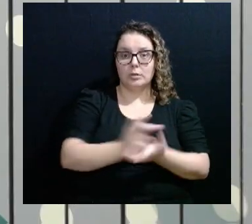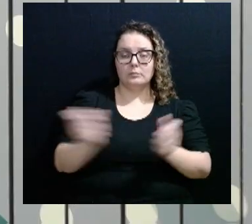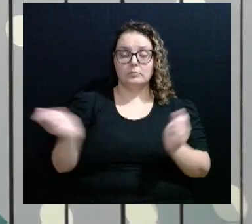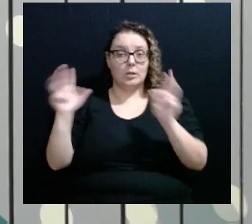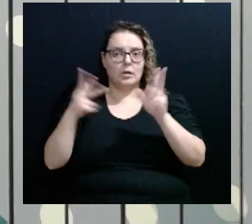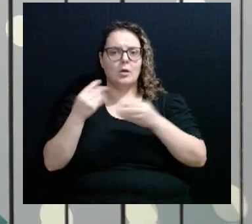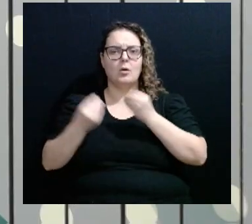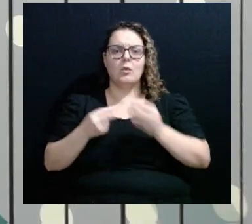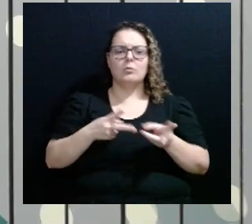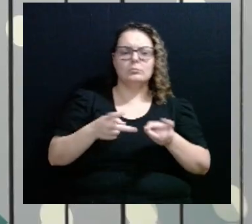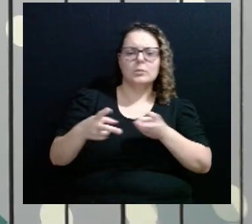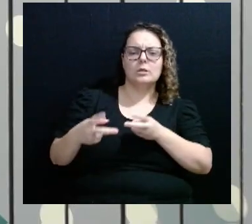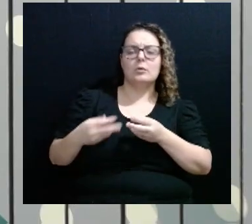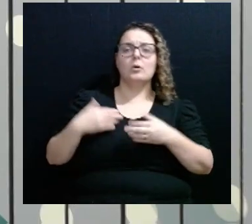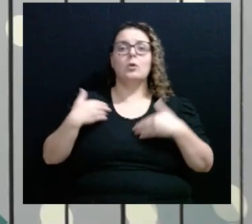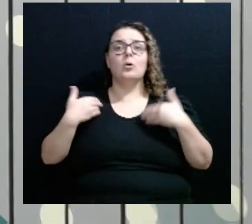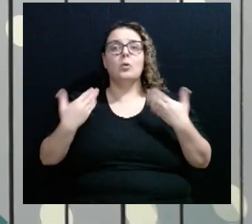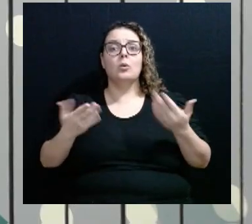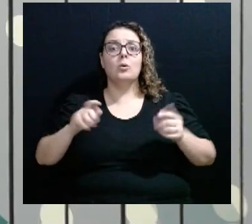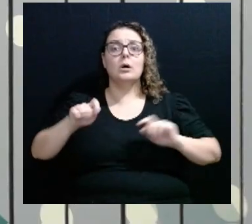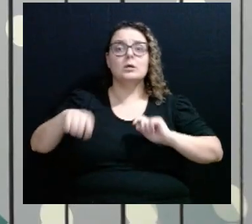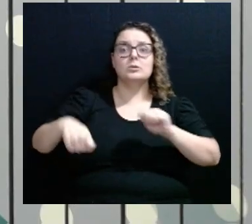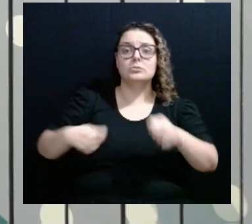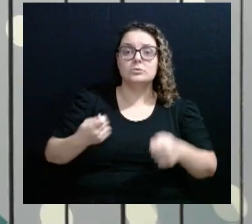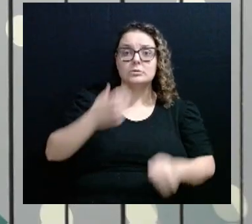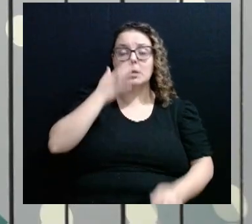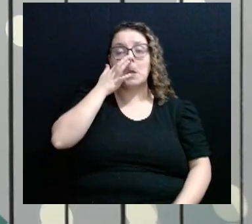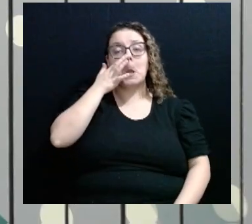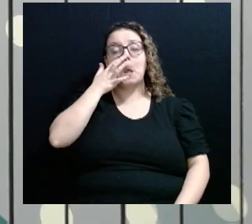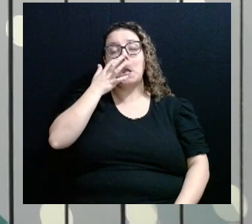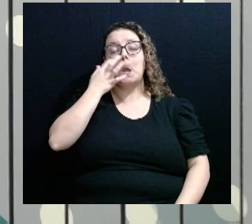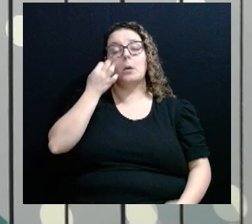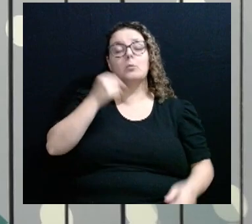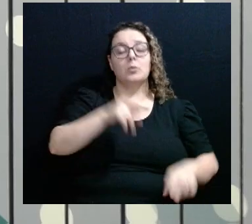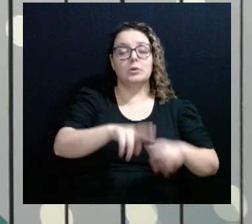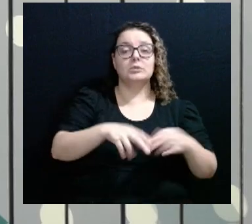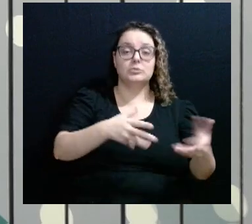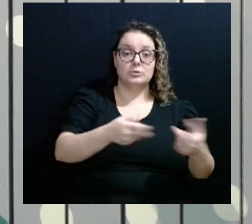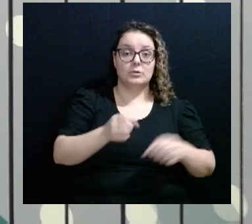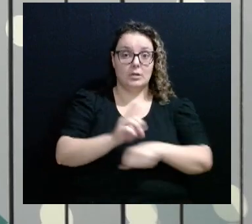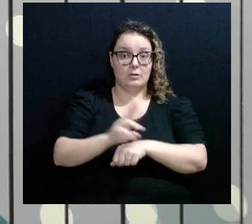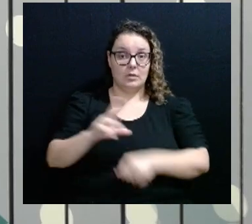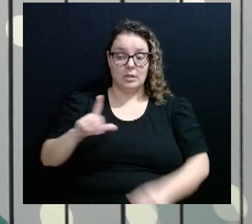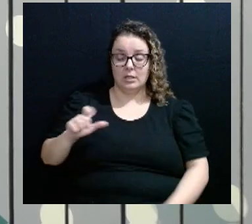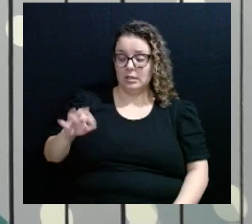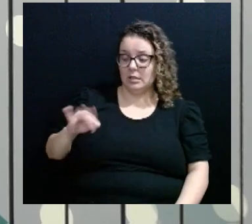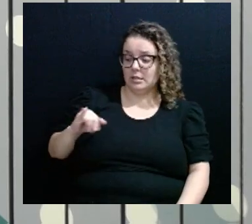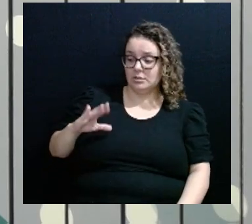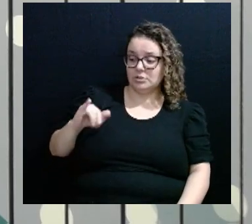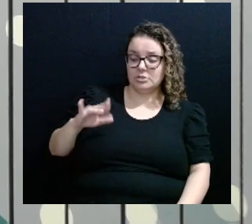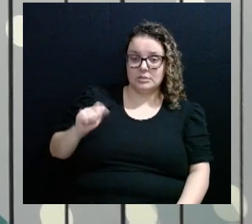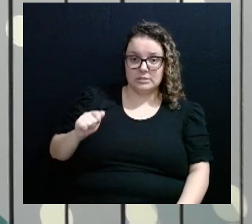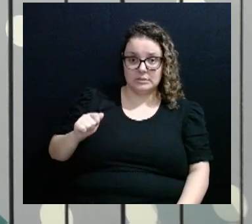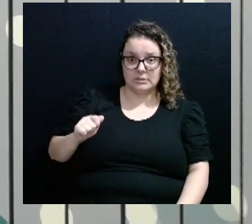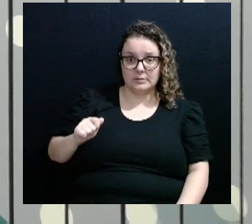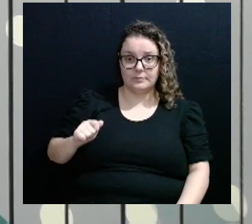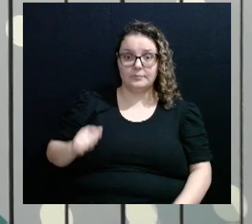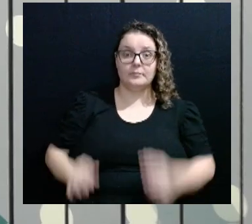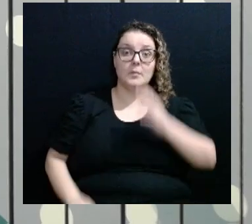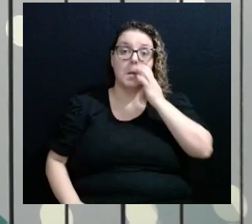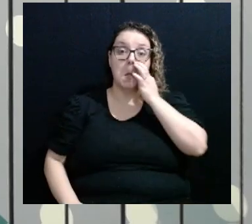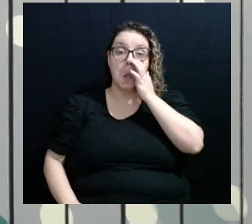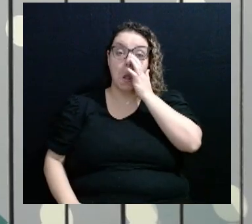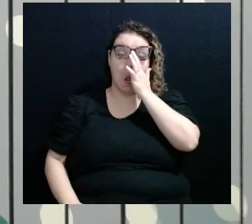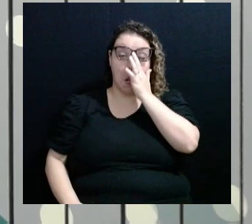essa condição. Como identificar? Quais são os sinais? Por isso, convidamos a doutora Letícia Pereira